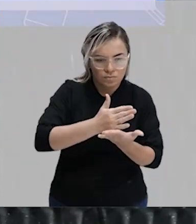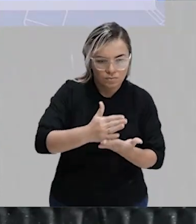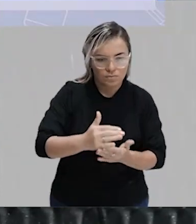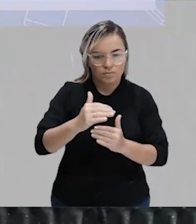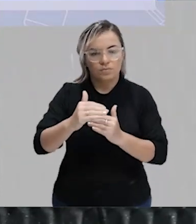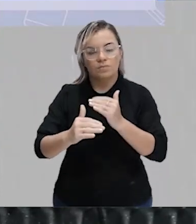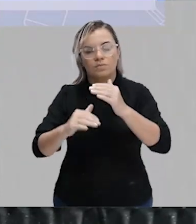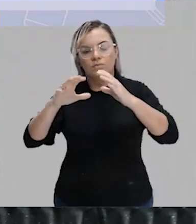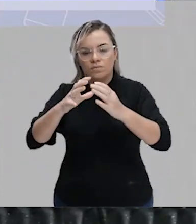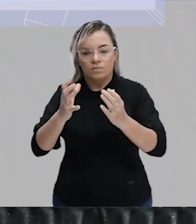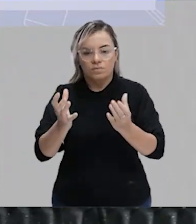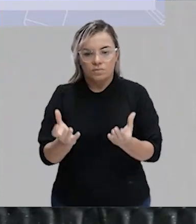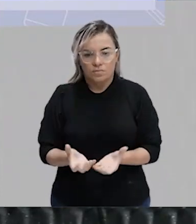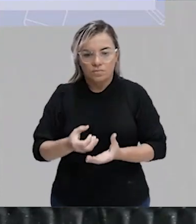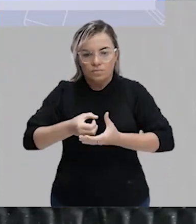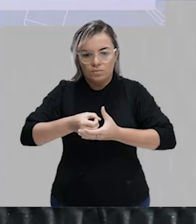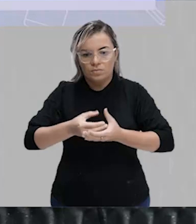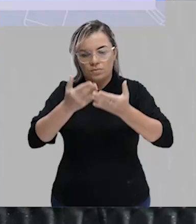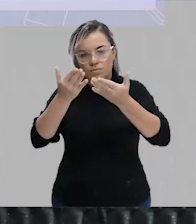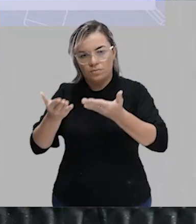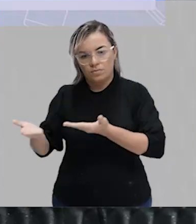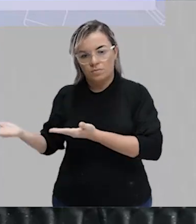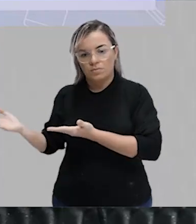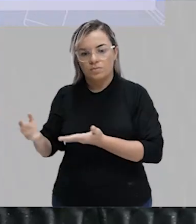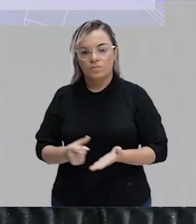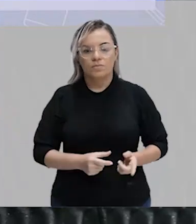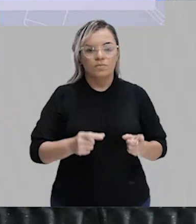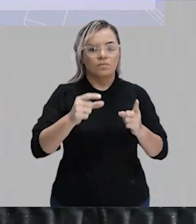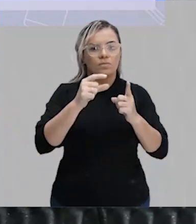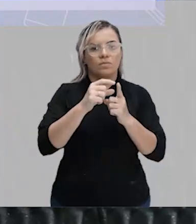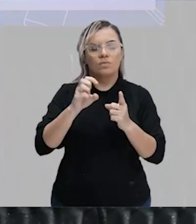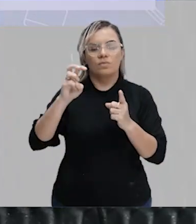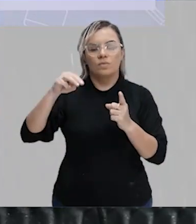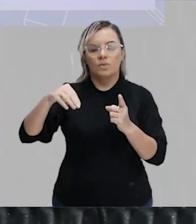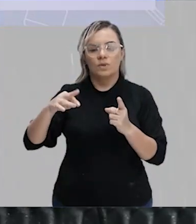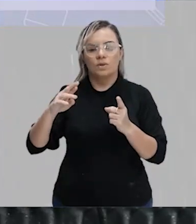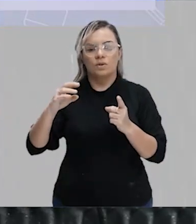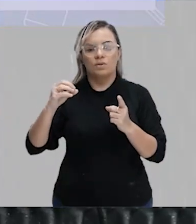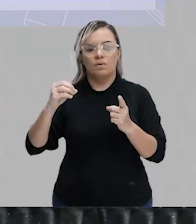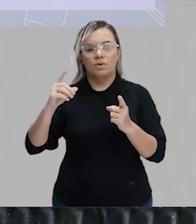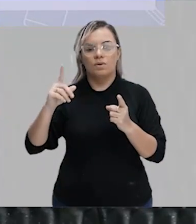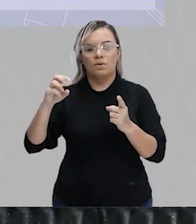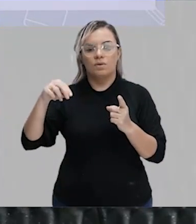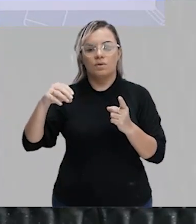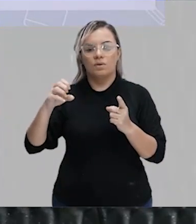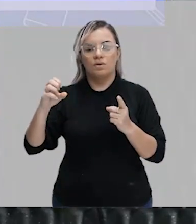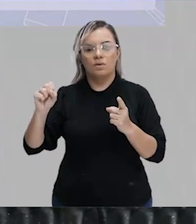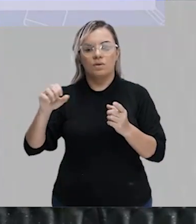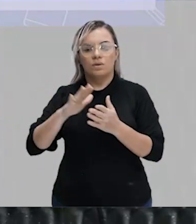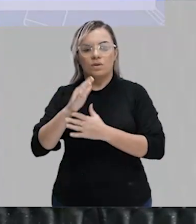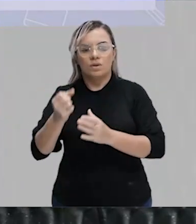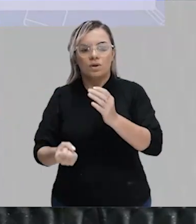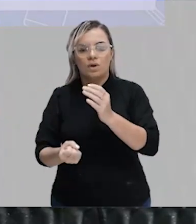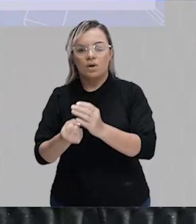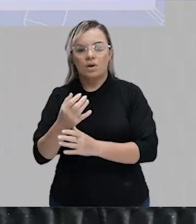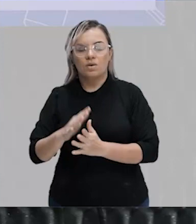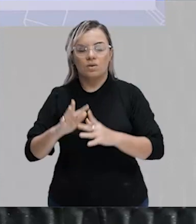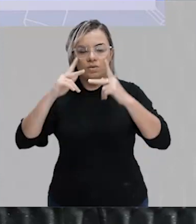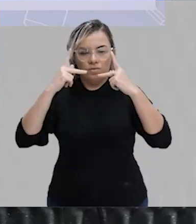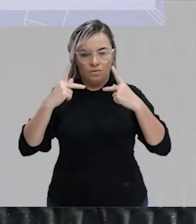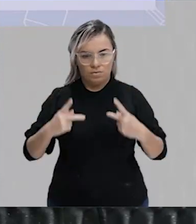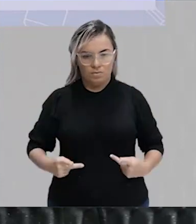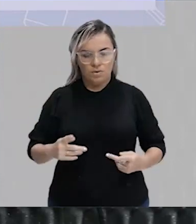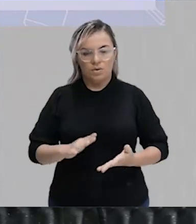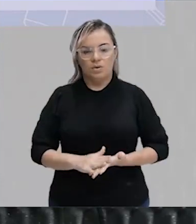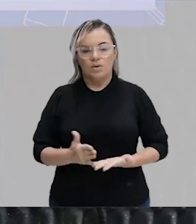desenvolvimento embrionário, que nós chamamos de embriogênese, que dará origem ao novo indivíduo. Durante esse desenvolvimento,